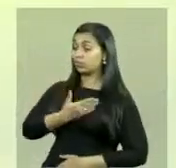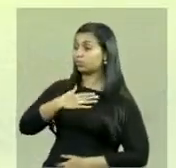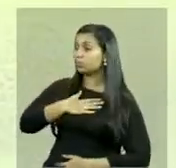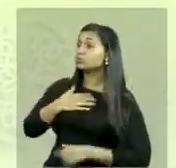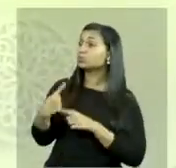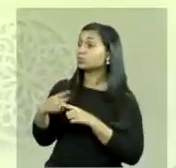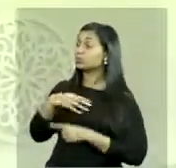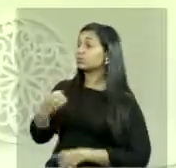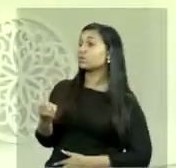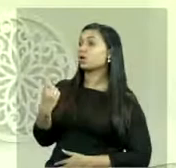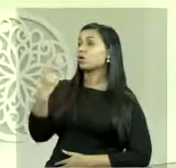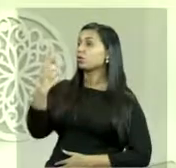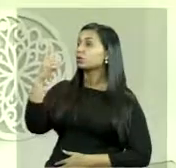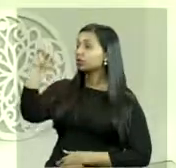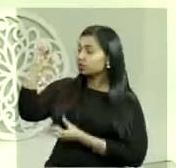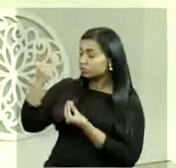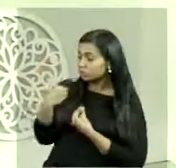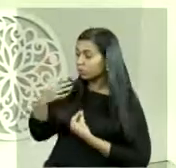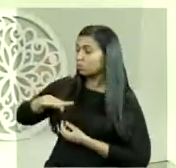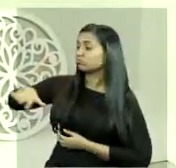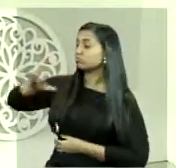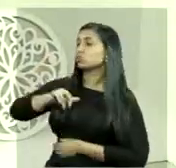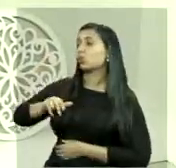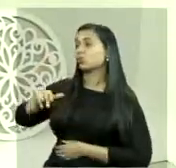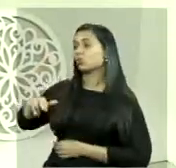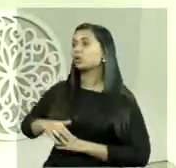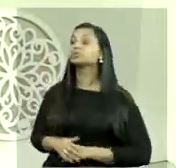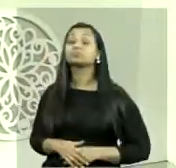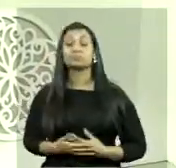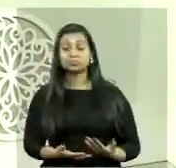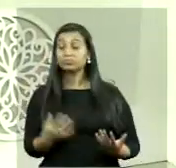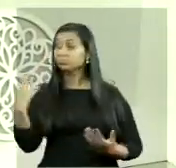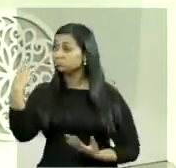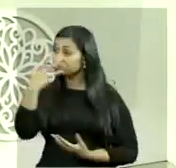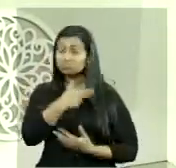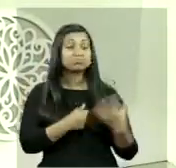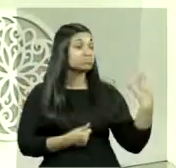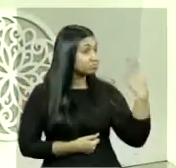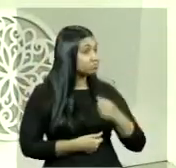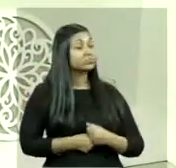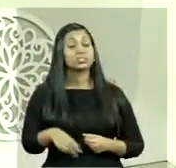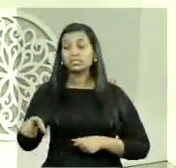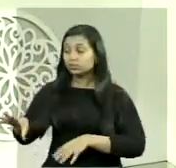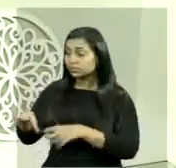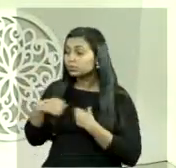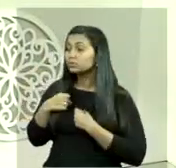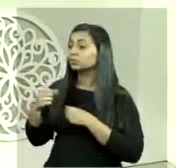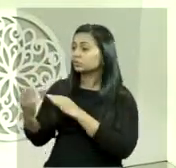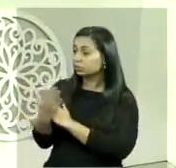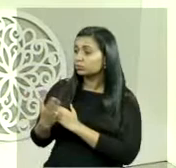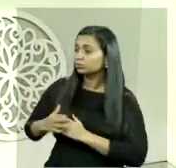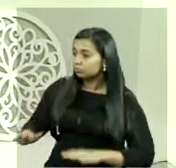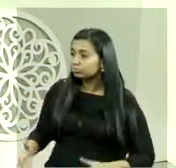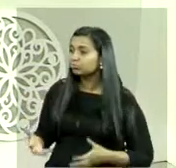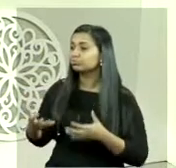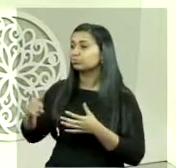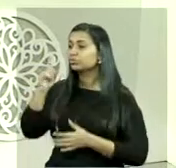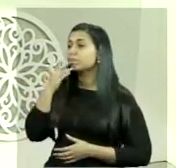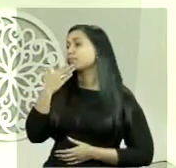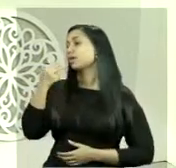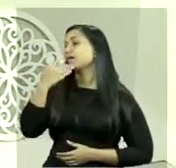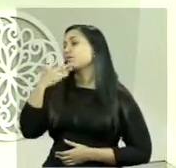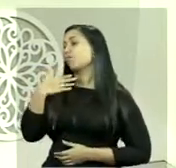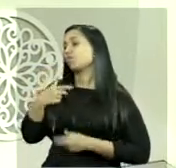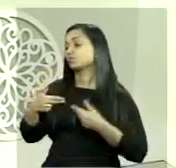porque eu sou filha única e Deus me deu eles como irmãos. Que lindo. Eu quero, eles me inspiram, me ajudam e me encorajam a ser cada dia melhor o